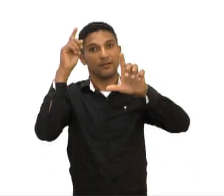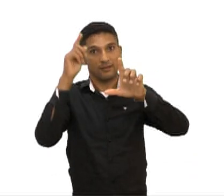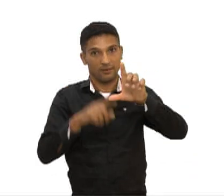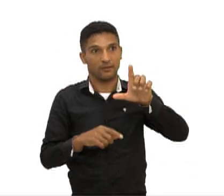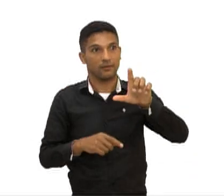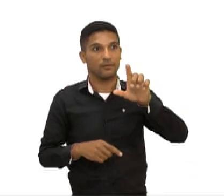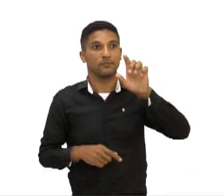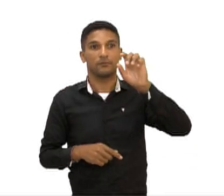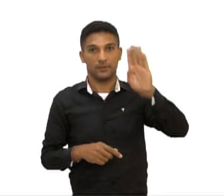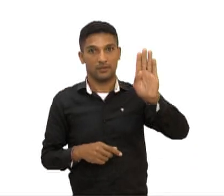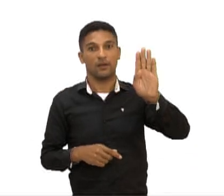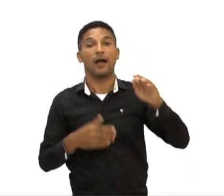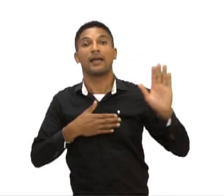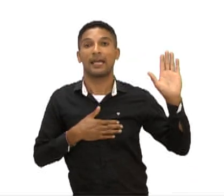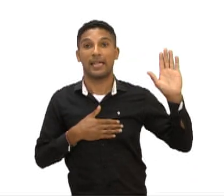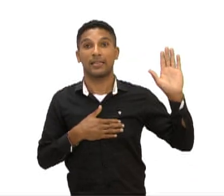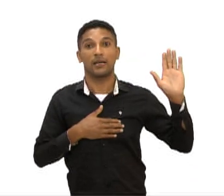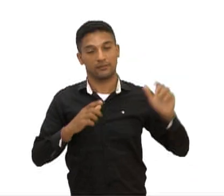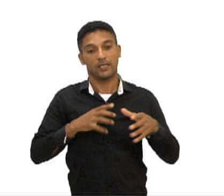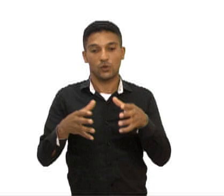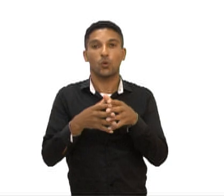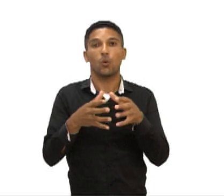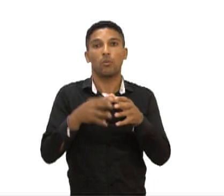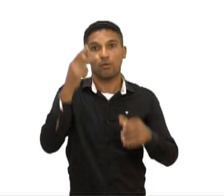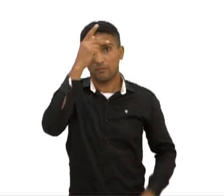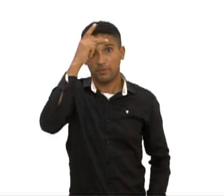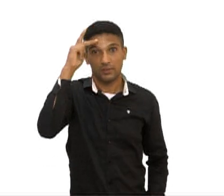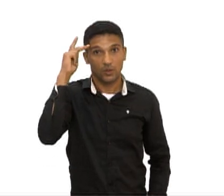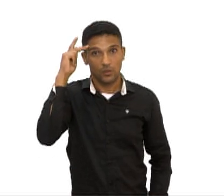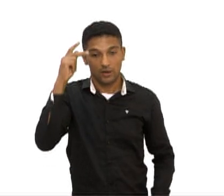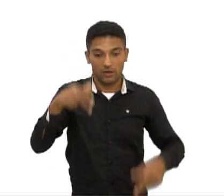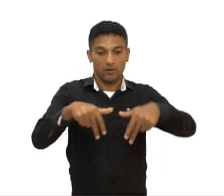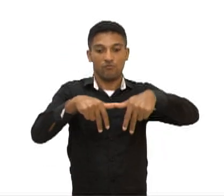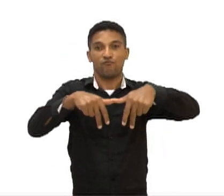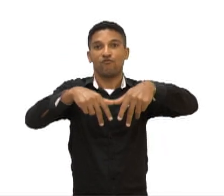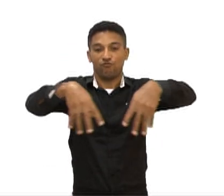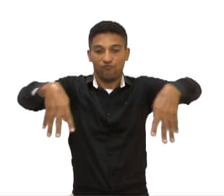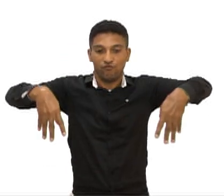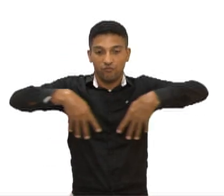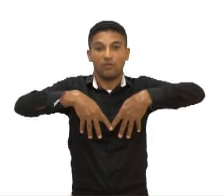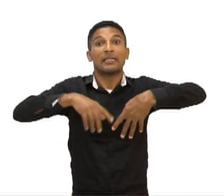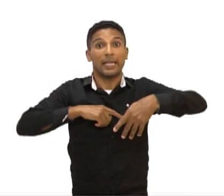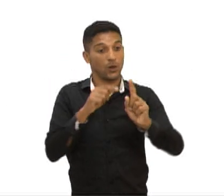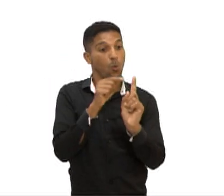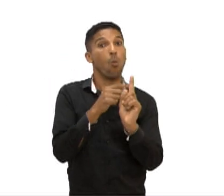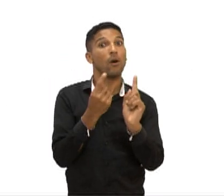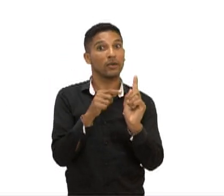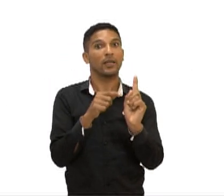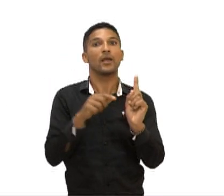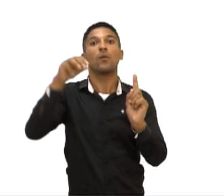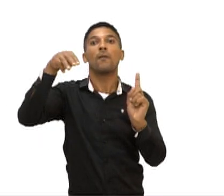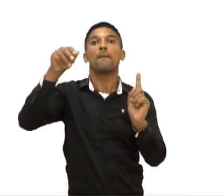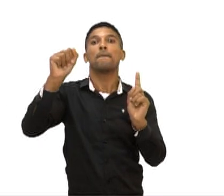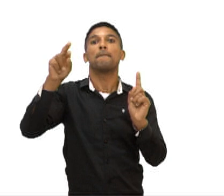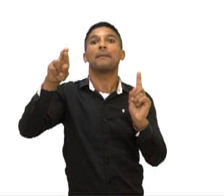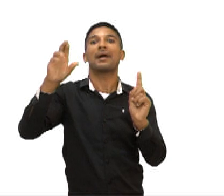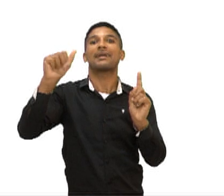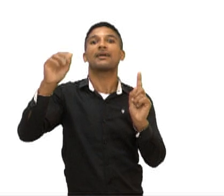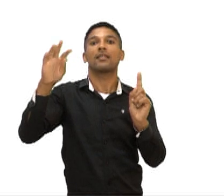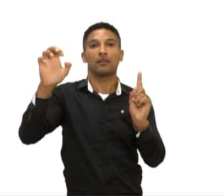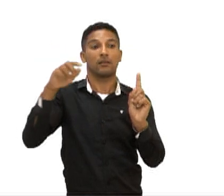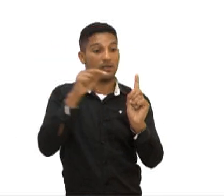dança praticada com um grupo de pessoas e comandada pelo marcante, pessoa que orienta quais